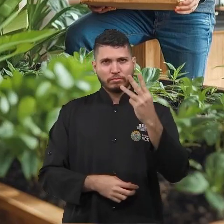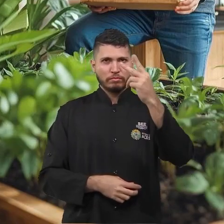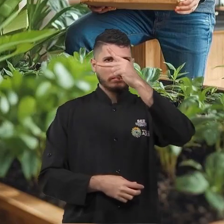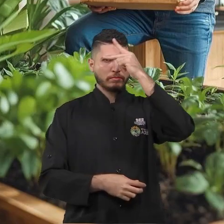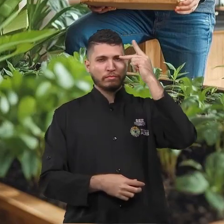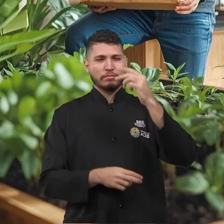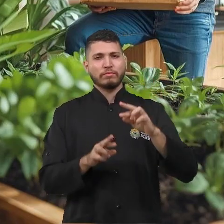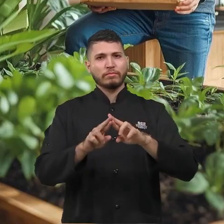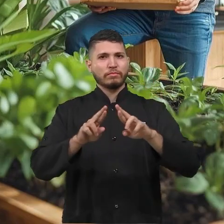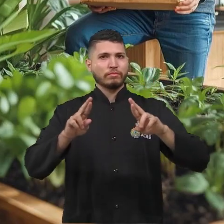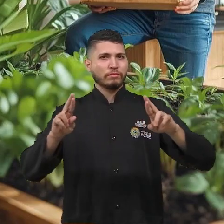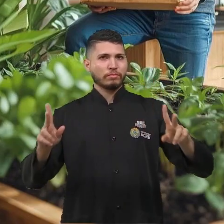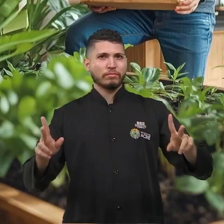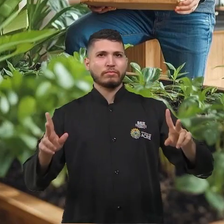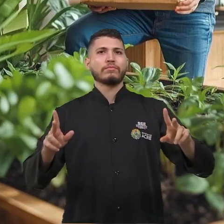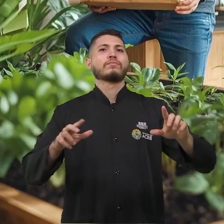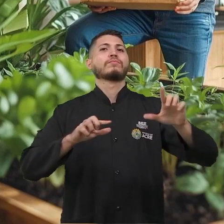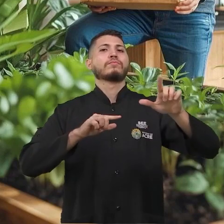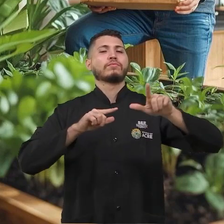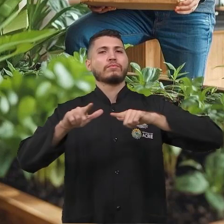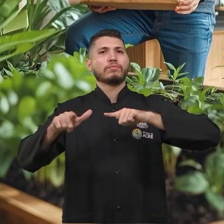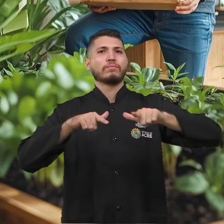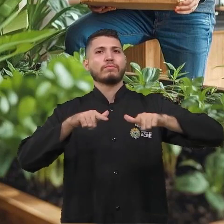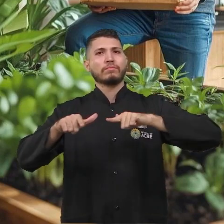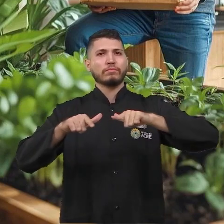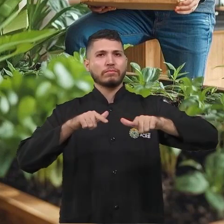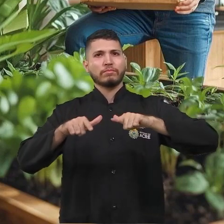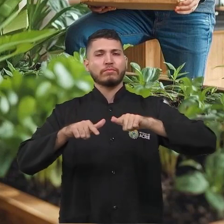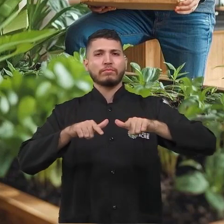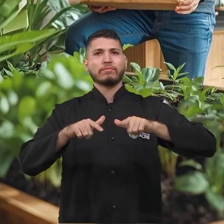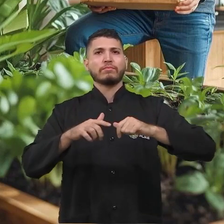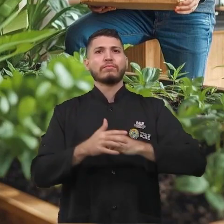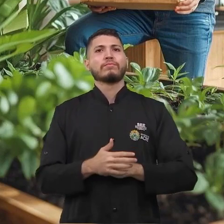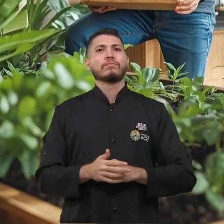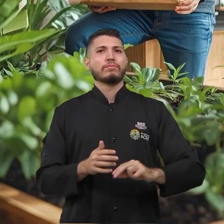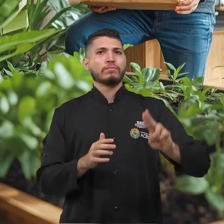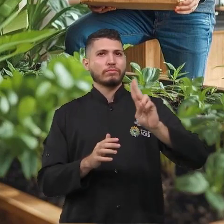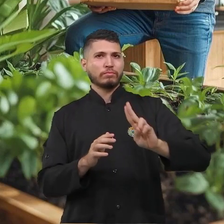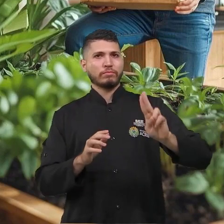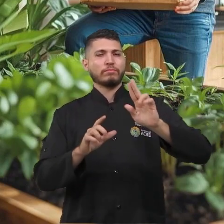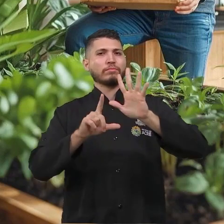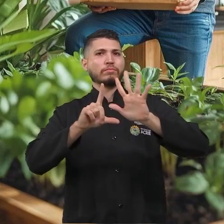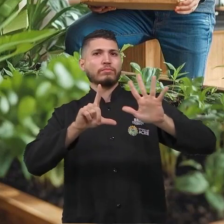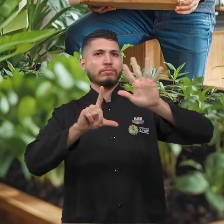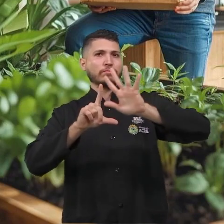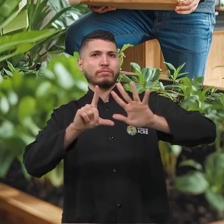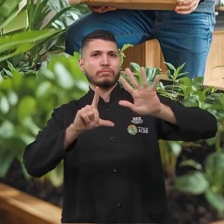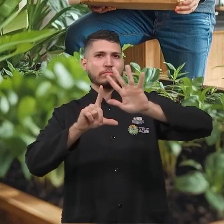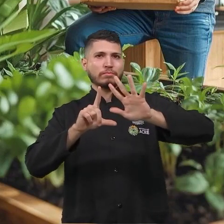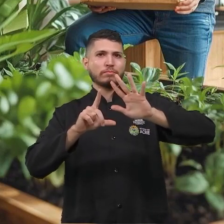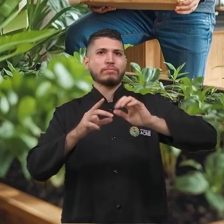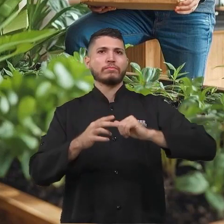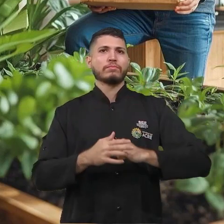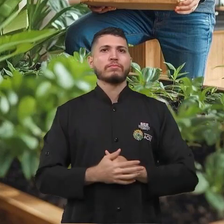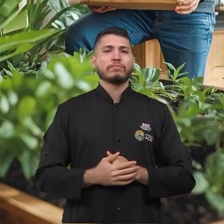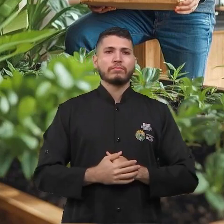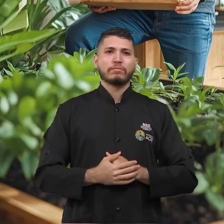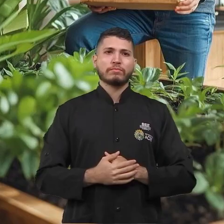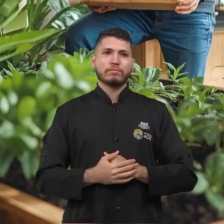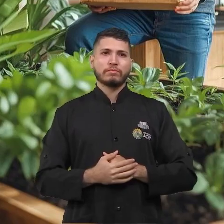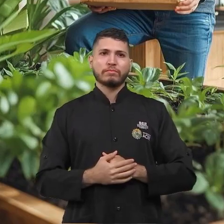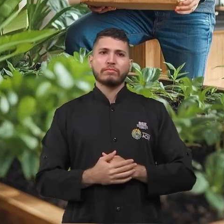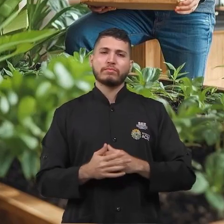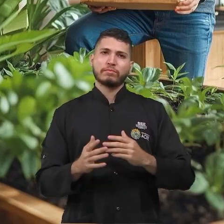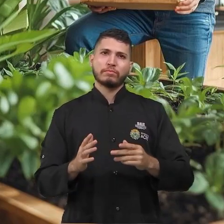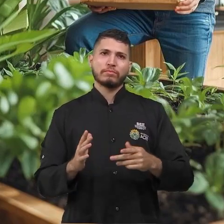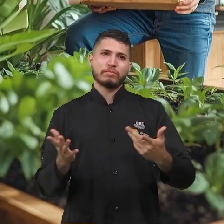diferentes e todas elas aí trabalhando através de plataformas. Isso é a chamada Gig